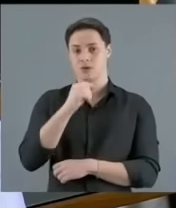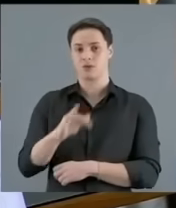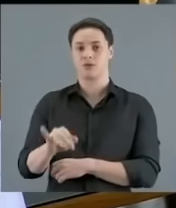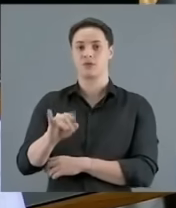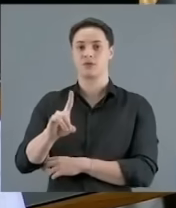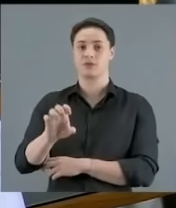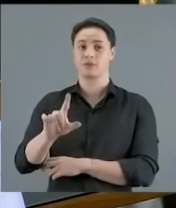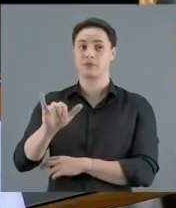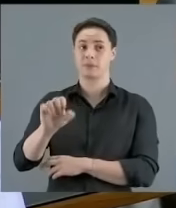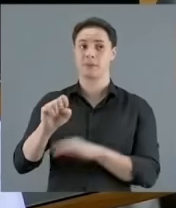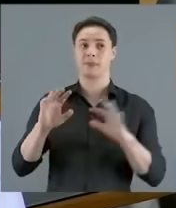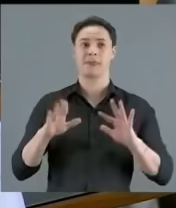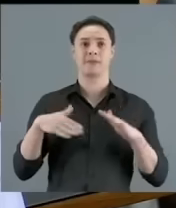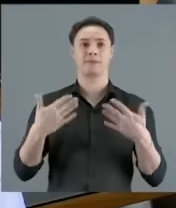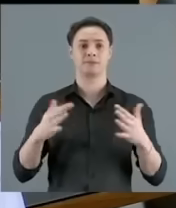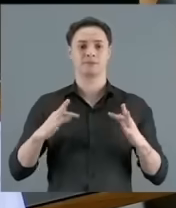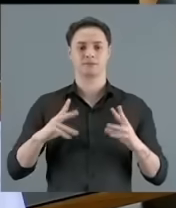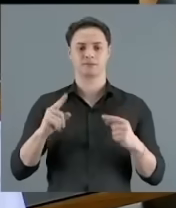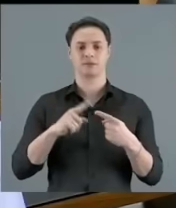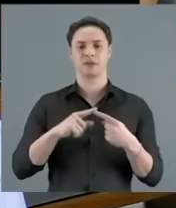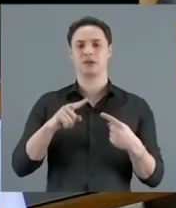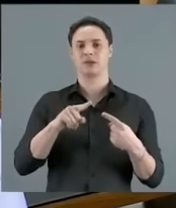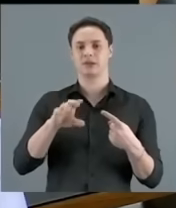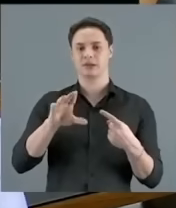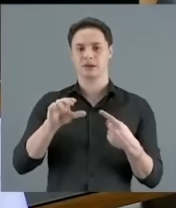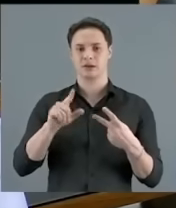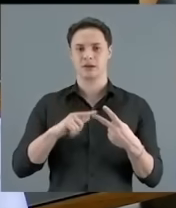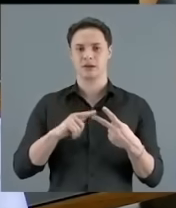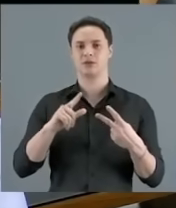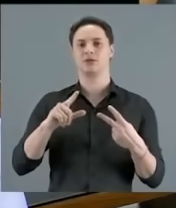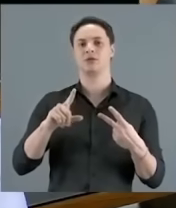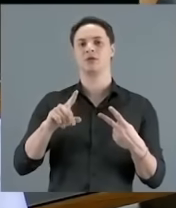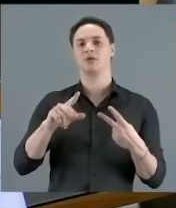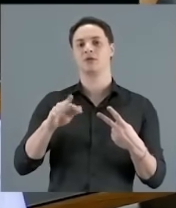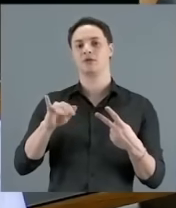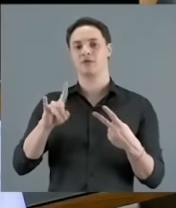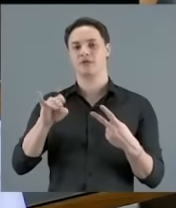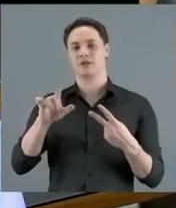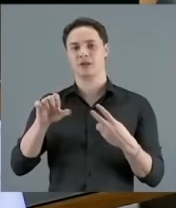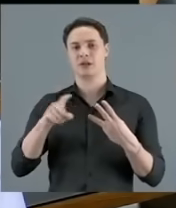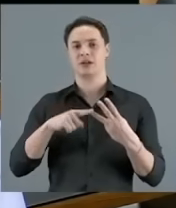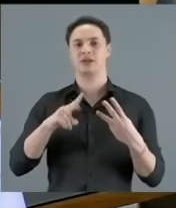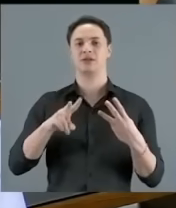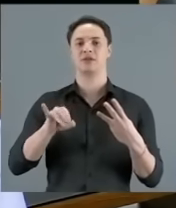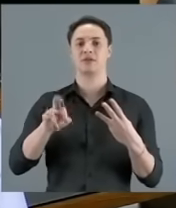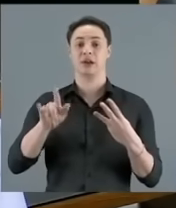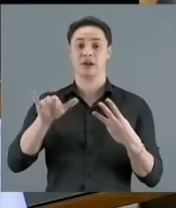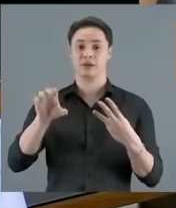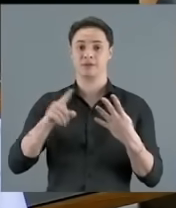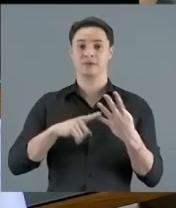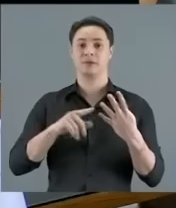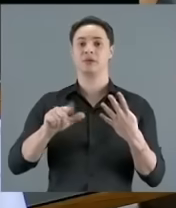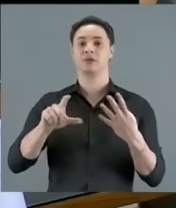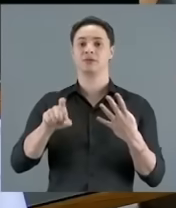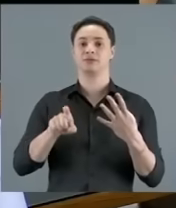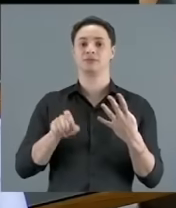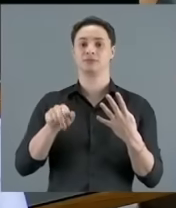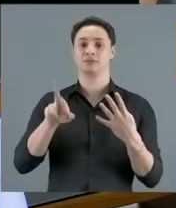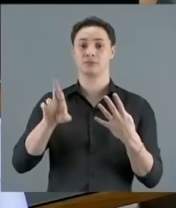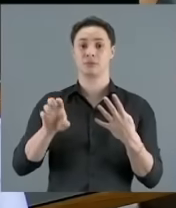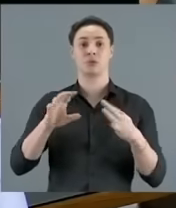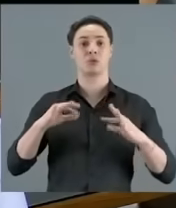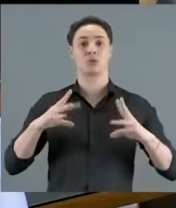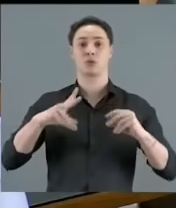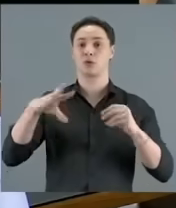esses personagens todos, Zé Carlos Oliveira, Fidelis, Virgílio, Alexandre Guimarães, todos eles